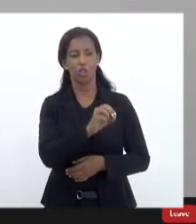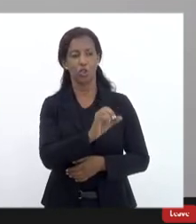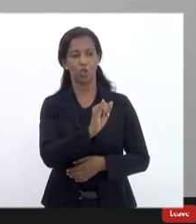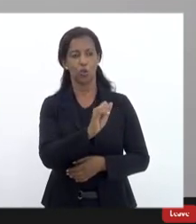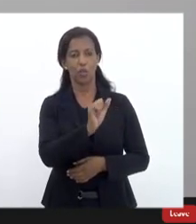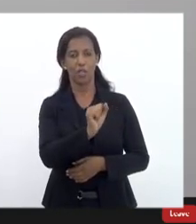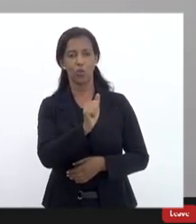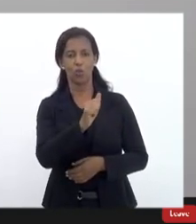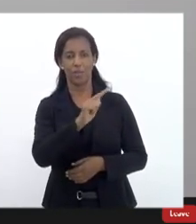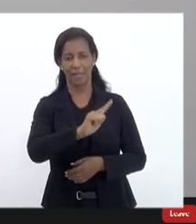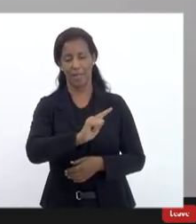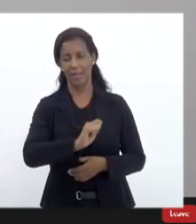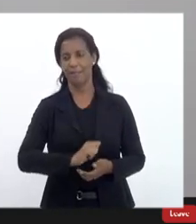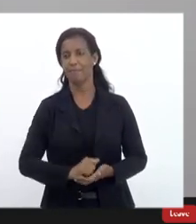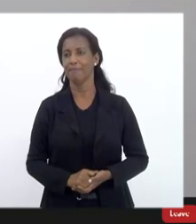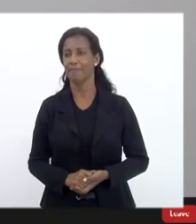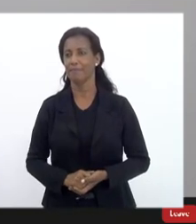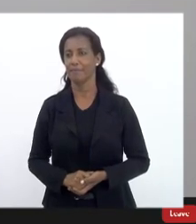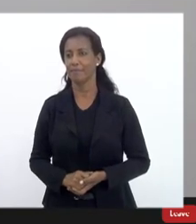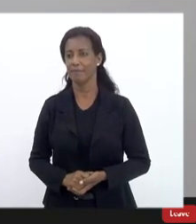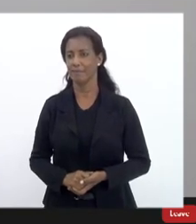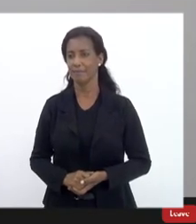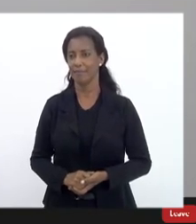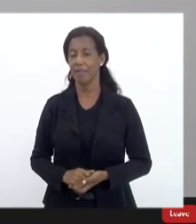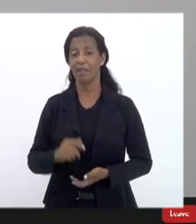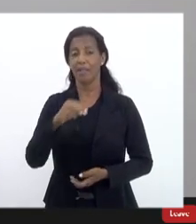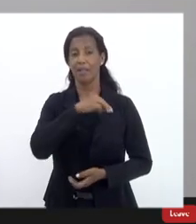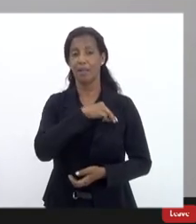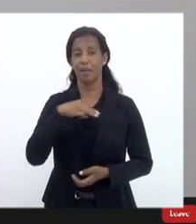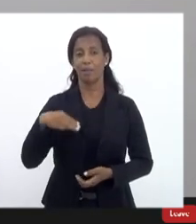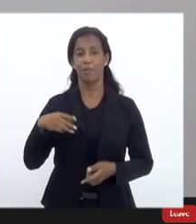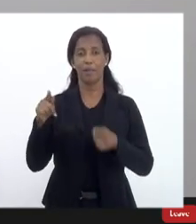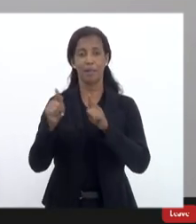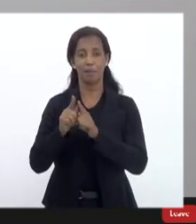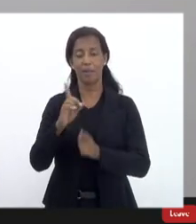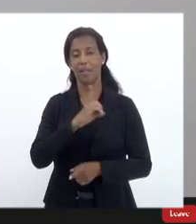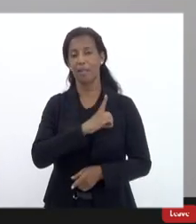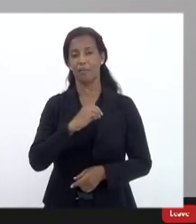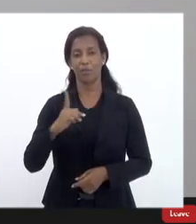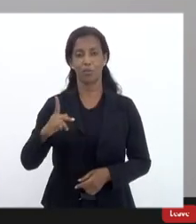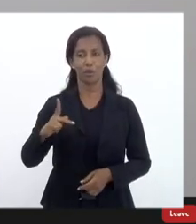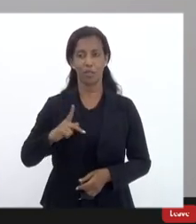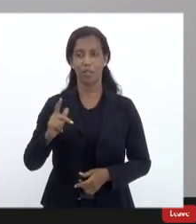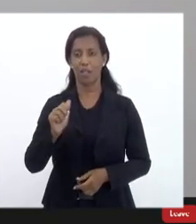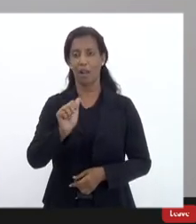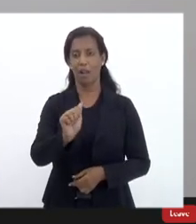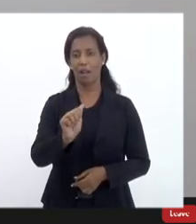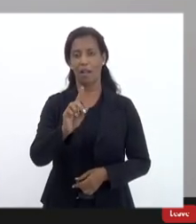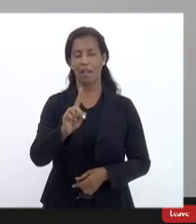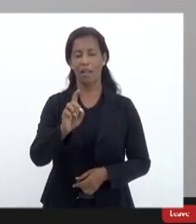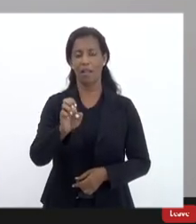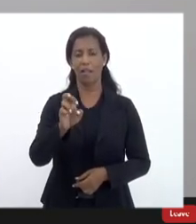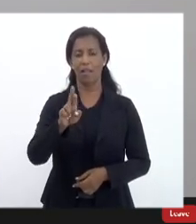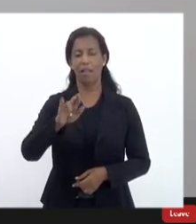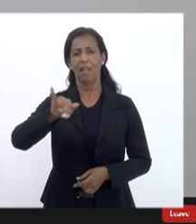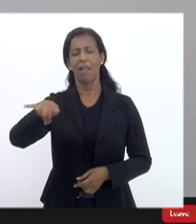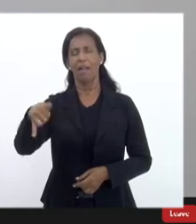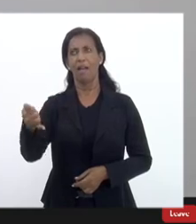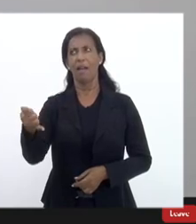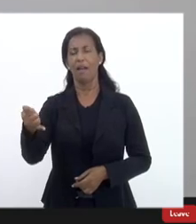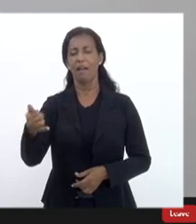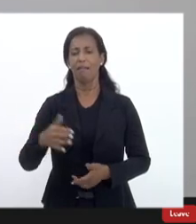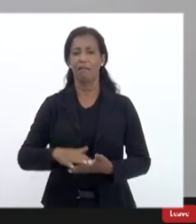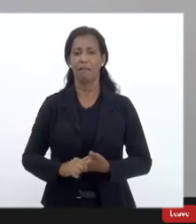e cumprimentar também o Ministério Público, a Defensoria, a ADERJ, que já se